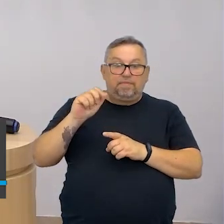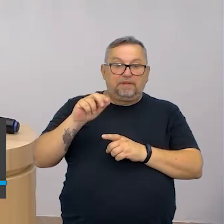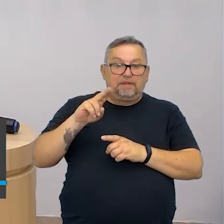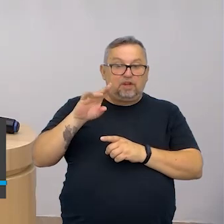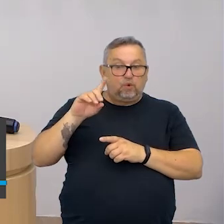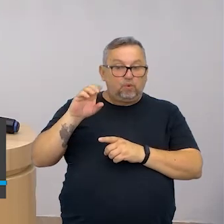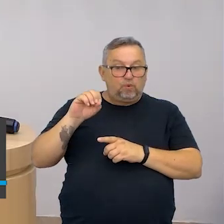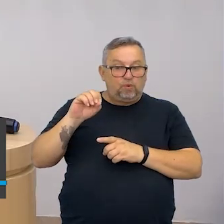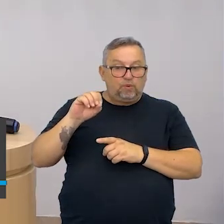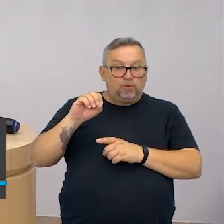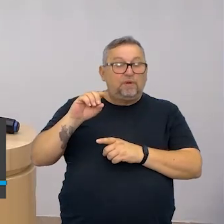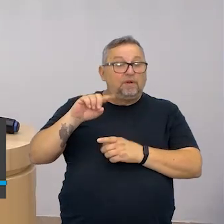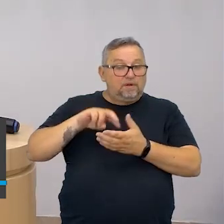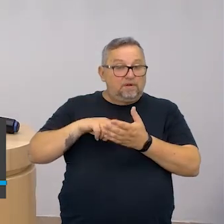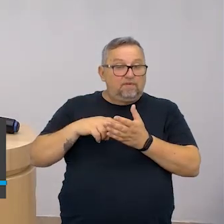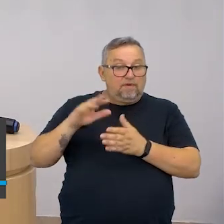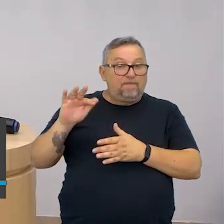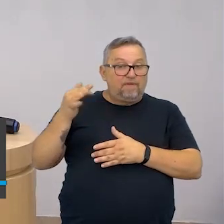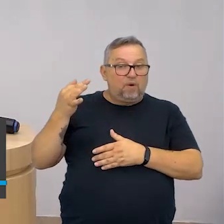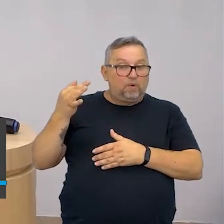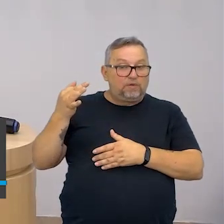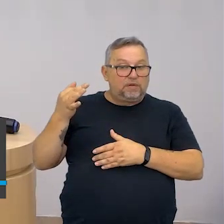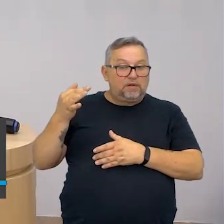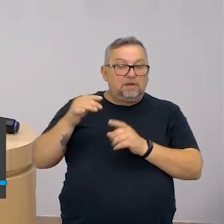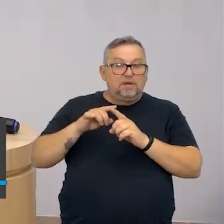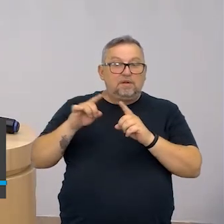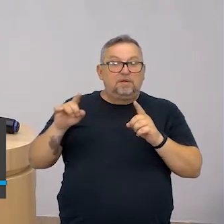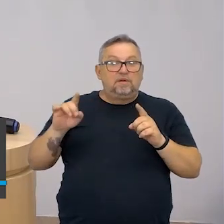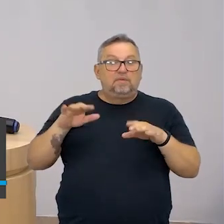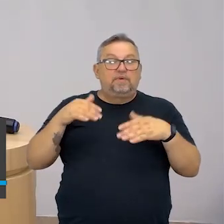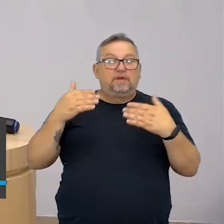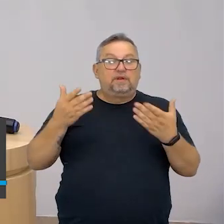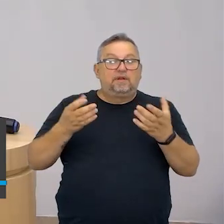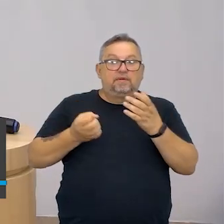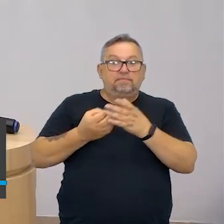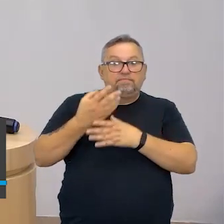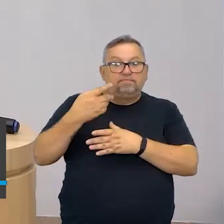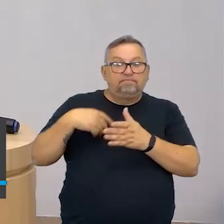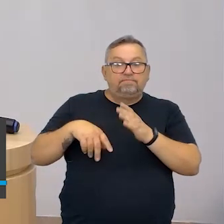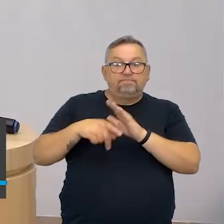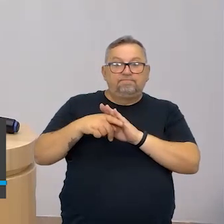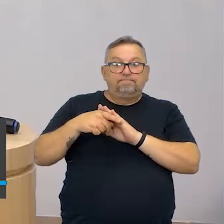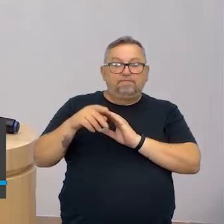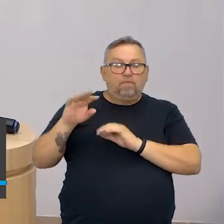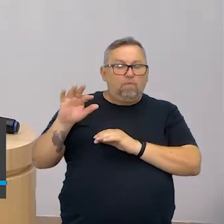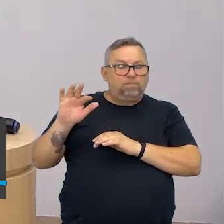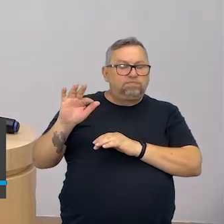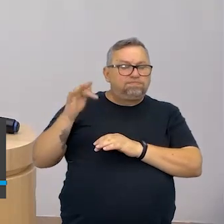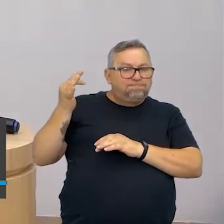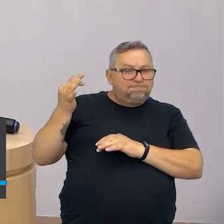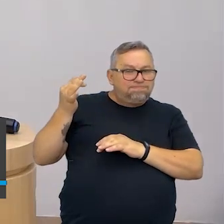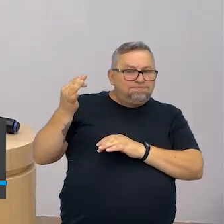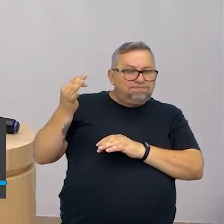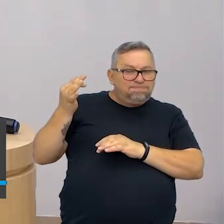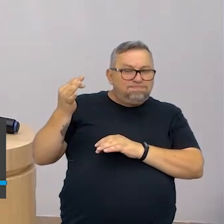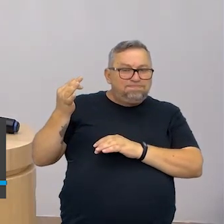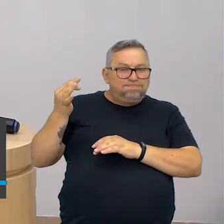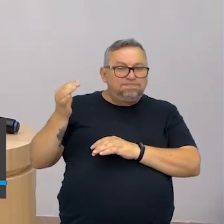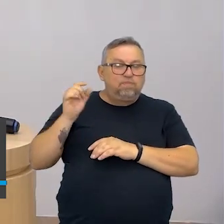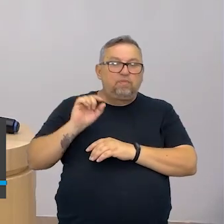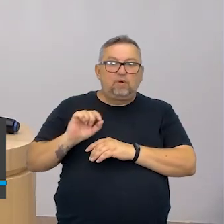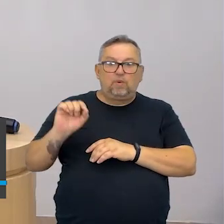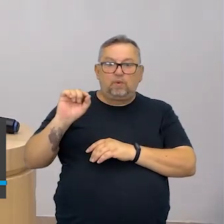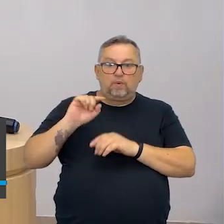uma ciência falsa, né? Então, mas para que existe esse falseamento da ciência? Justamente